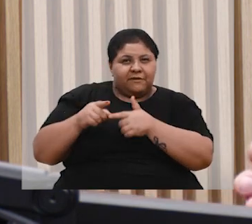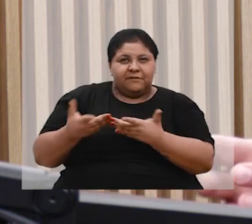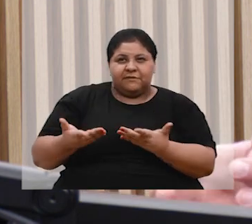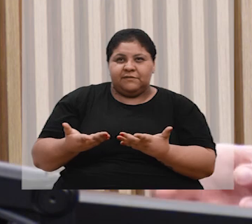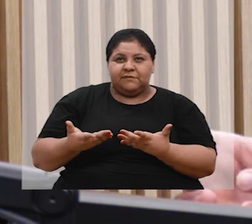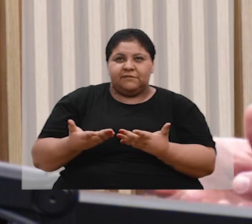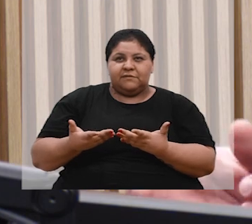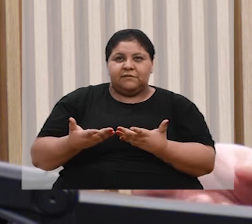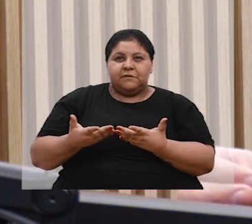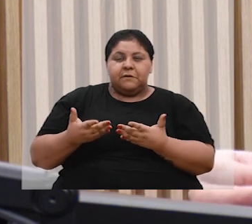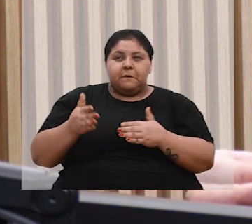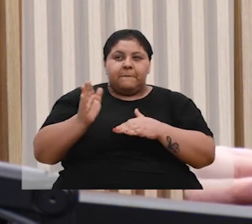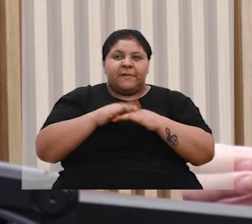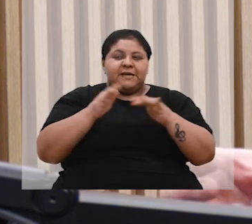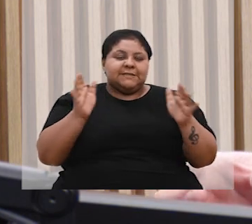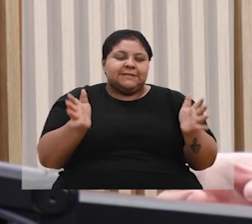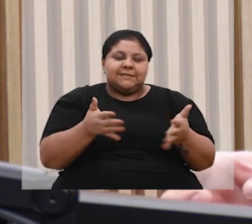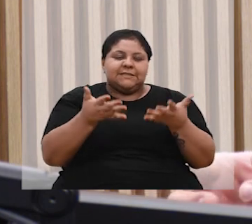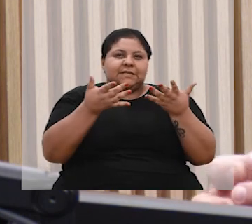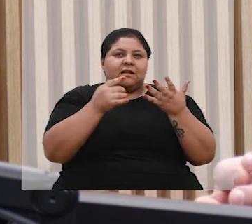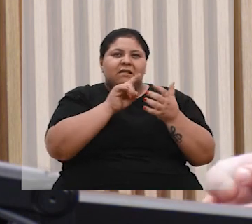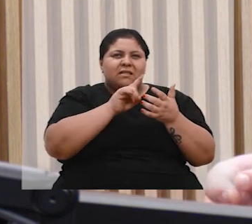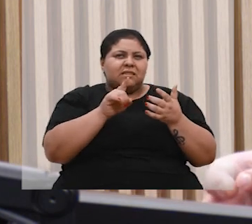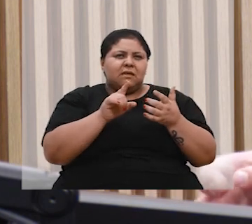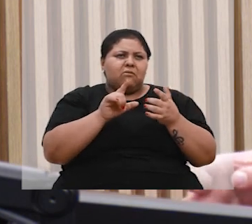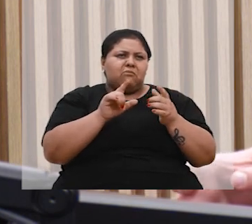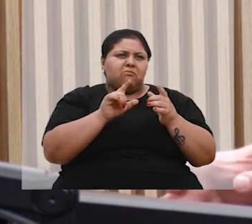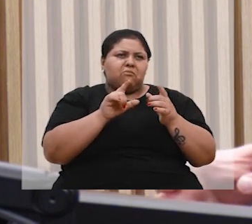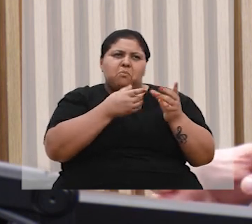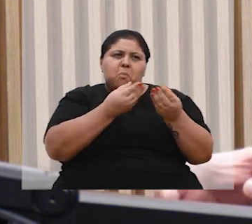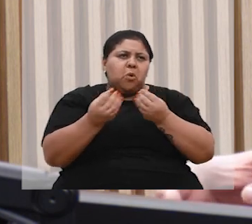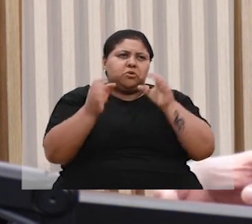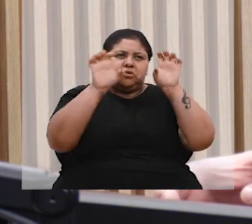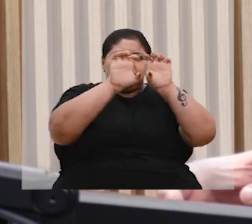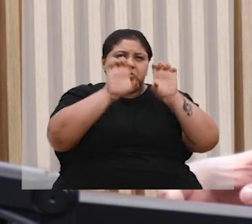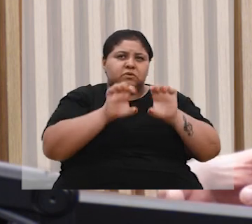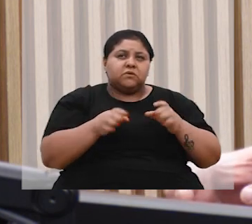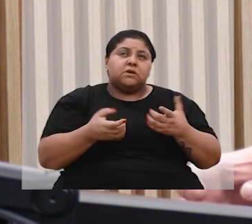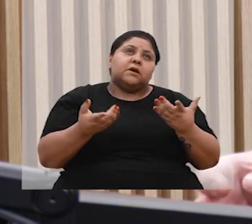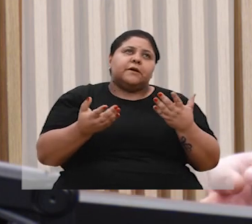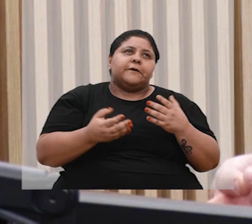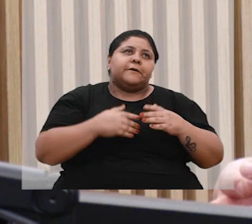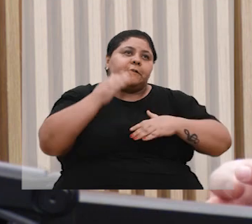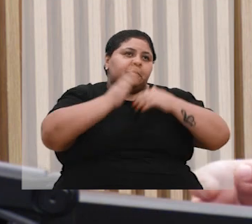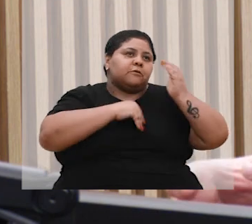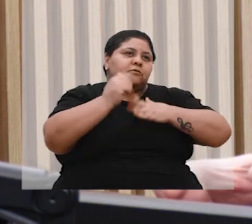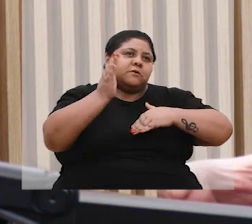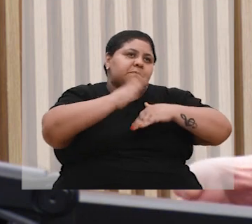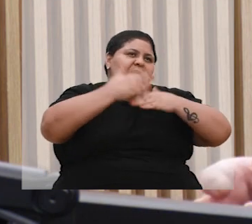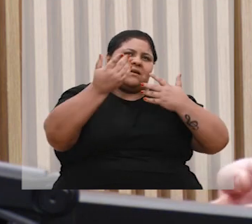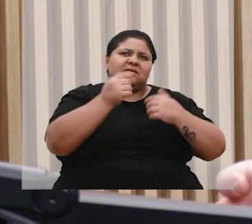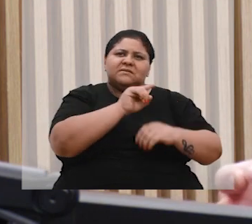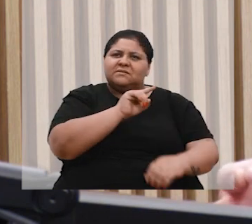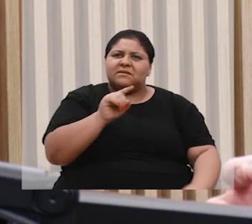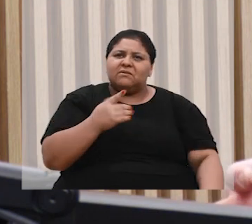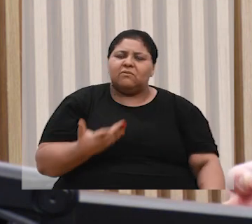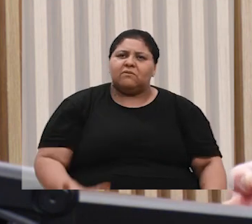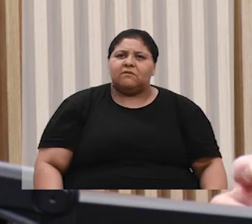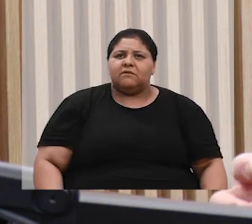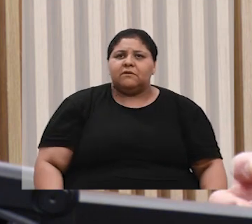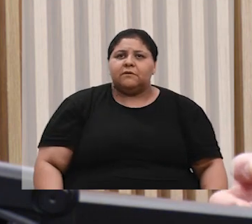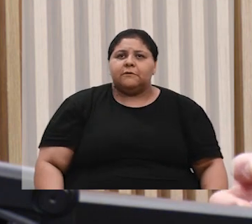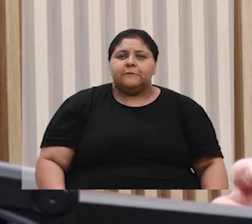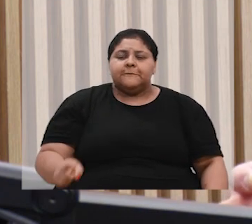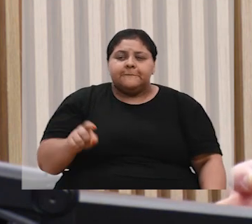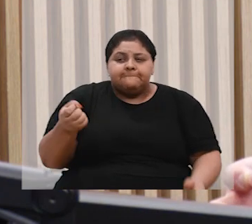o desafio um pouco nesse sentido, de algo mais sutil, algo não tão estrutural, né? Vamos construir mais coisas.